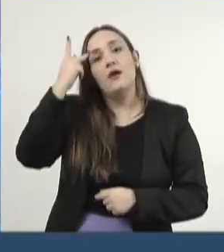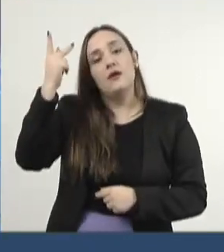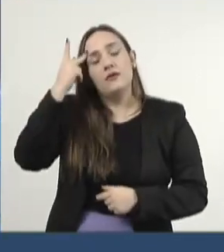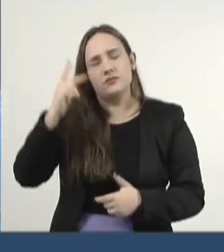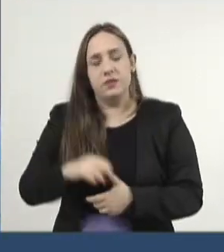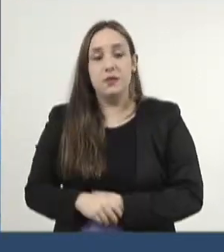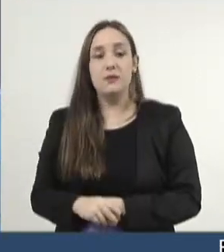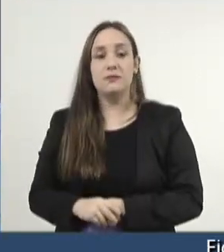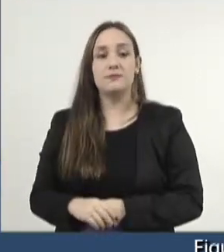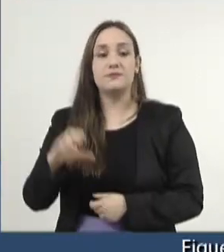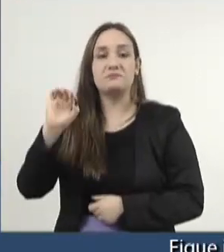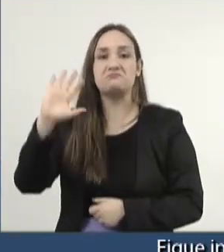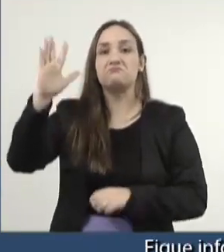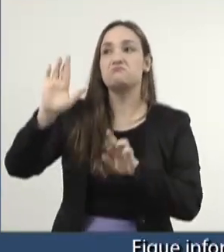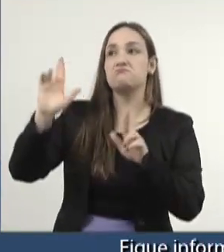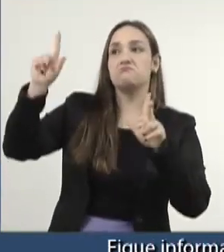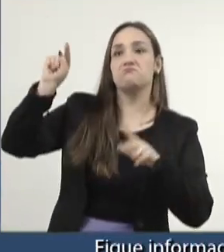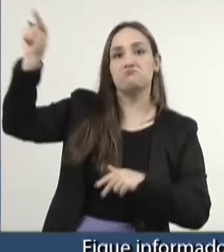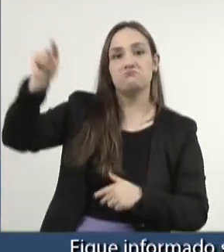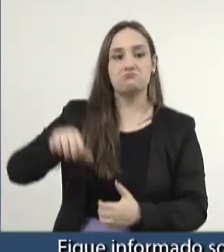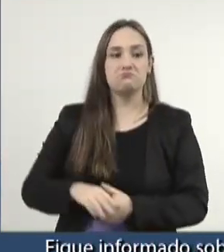acontecendo uma coisa diferenciada.